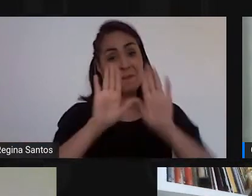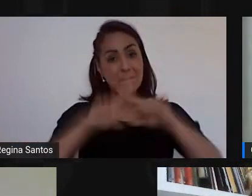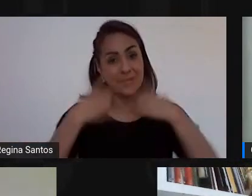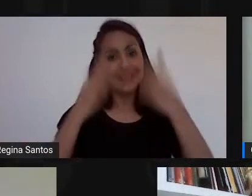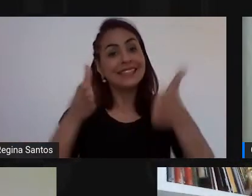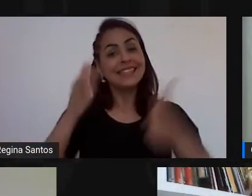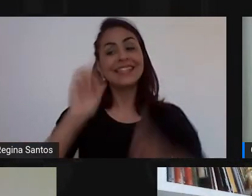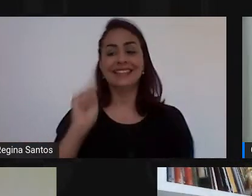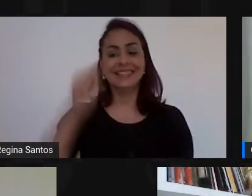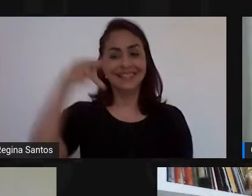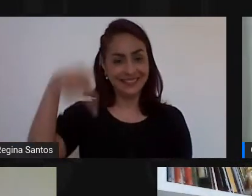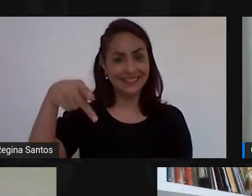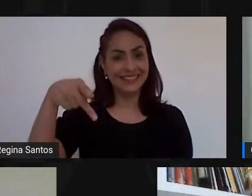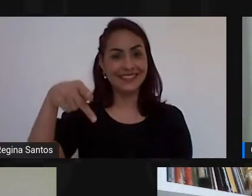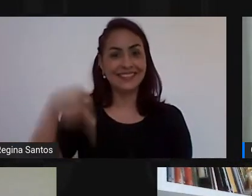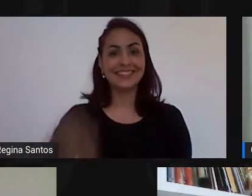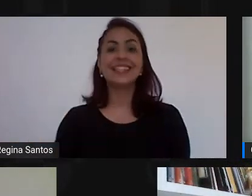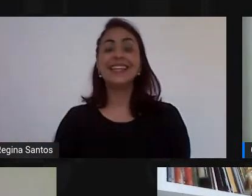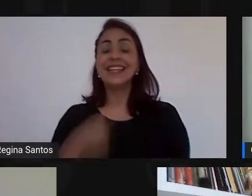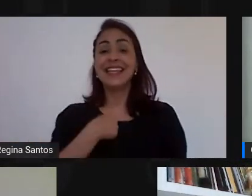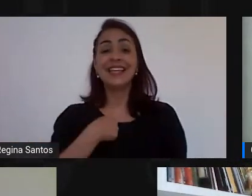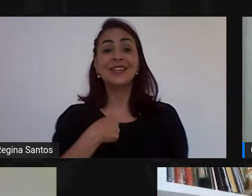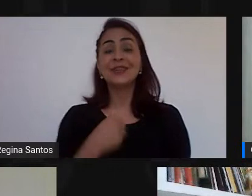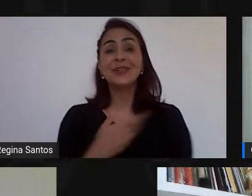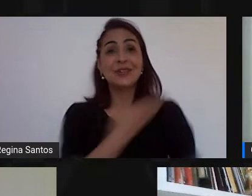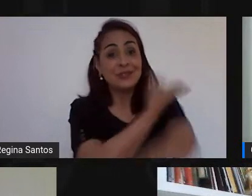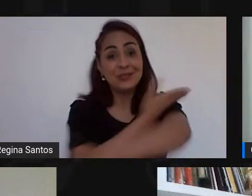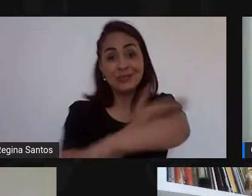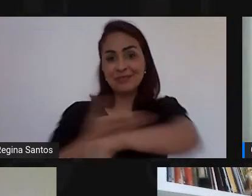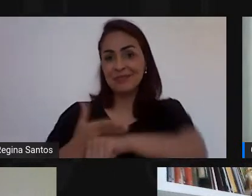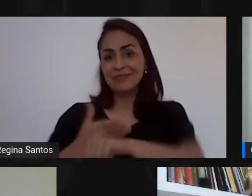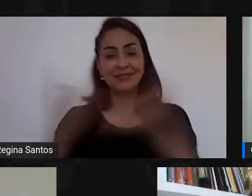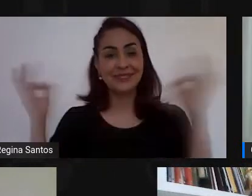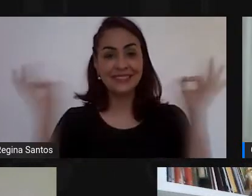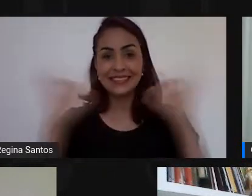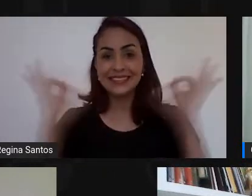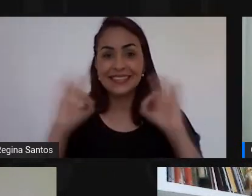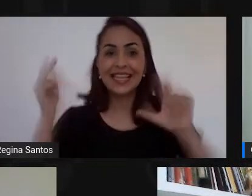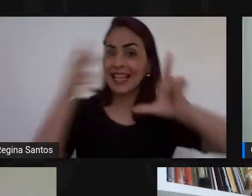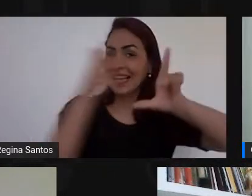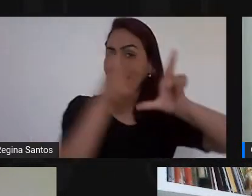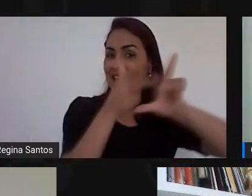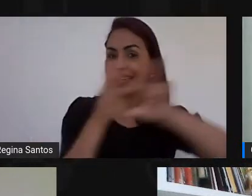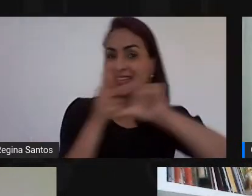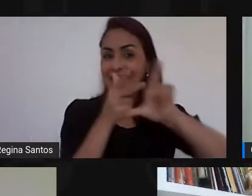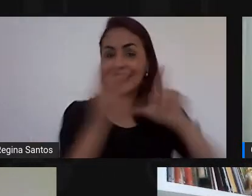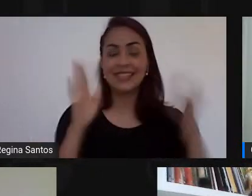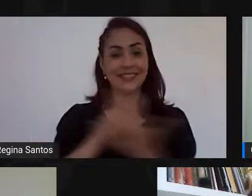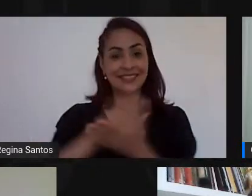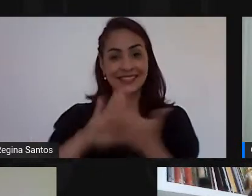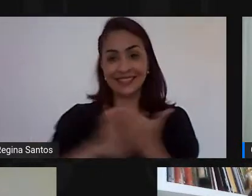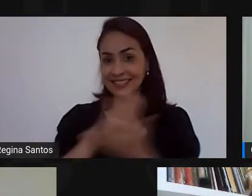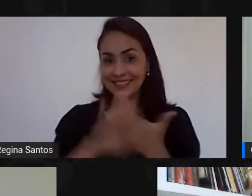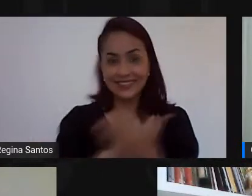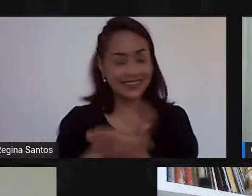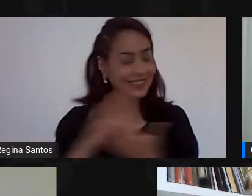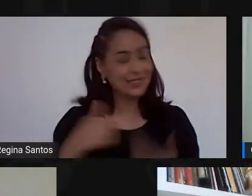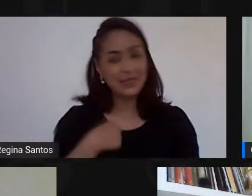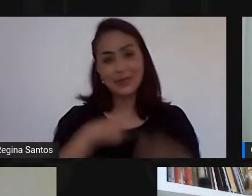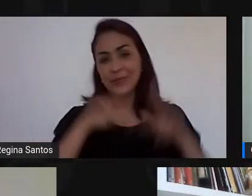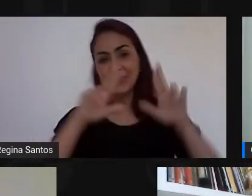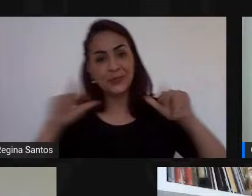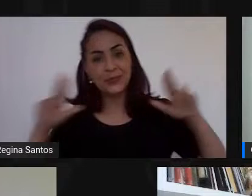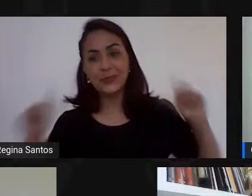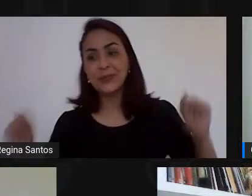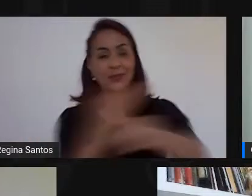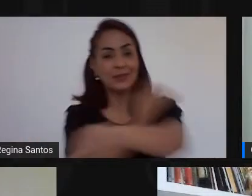não tenho prática de estar participando de lives, inclusive na academia, não tenho prática, eu participei